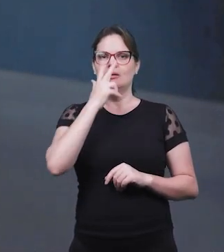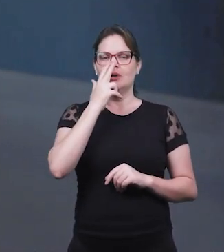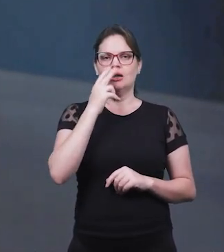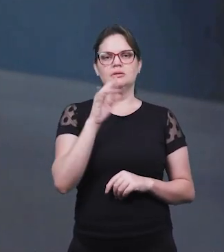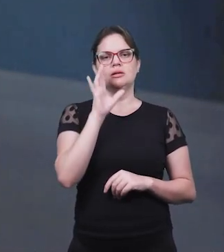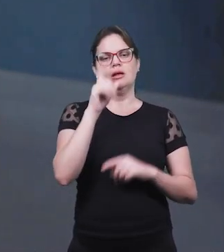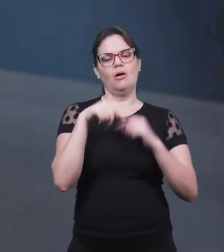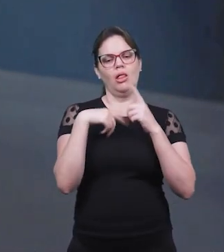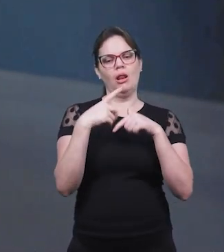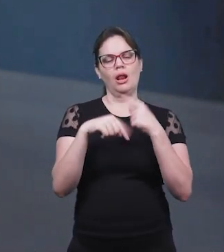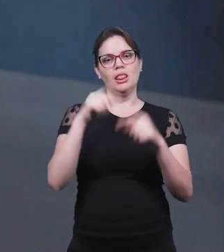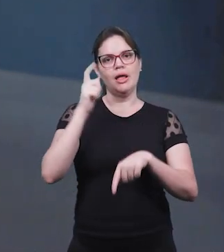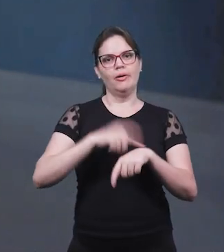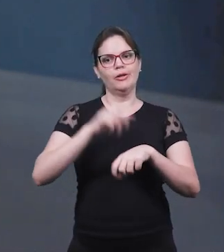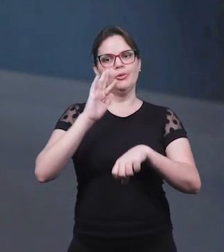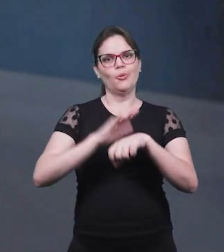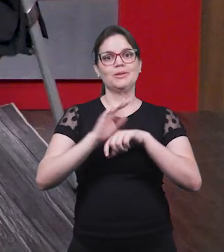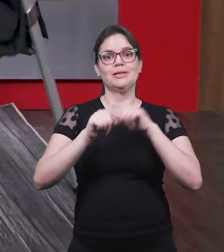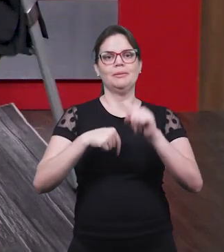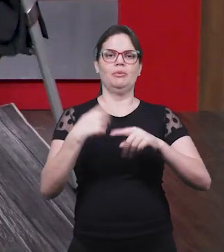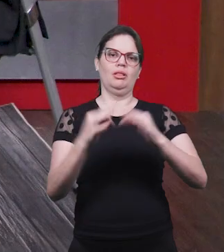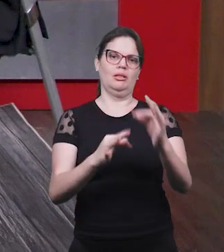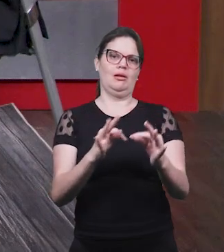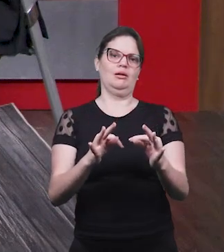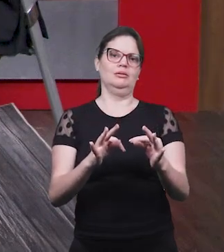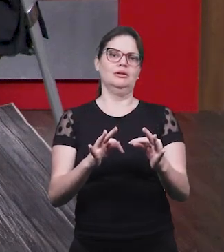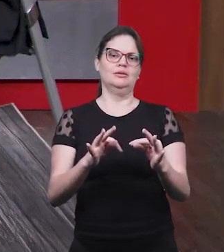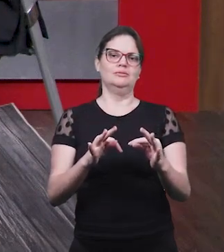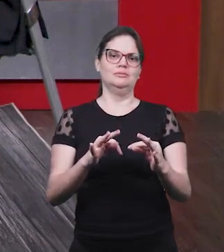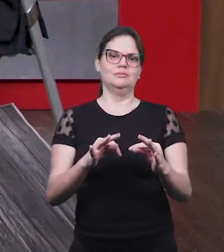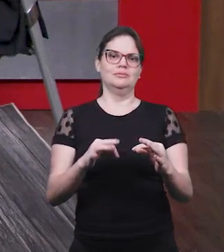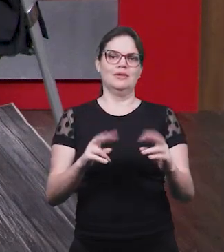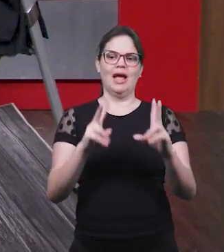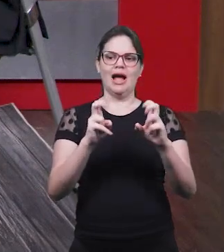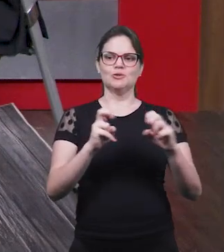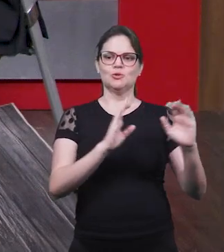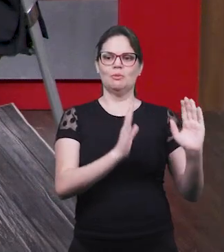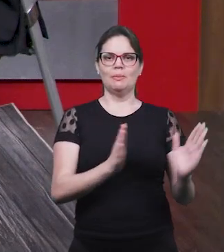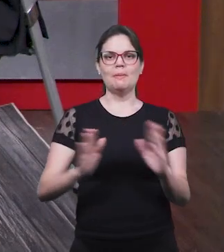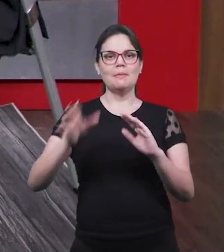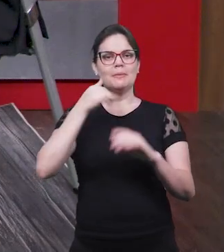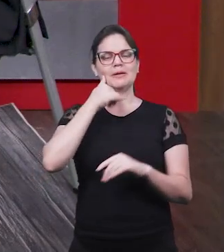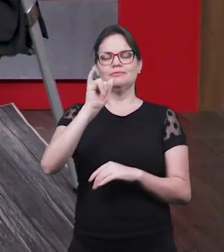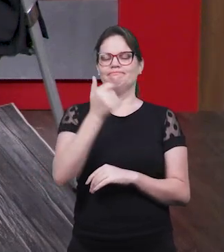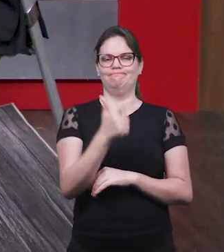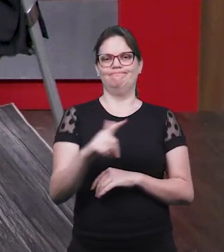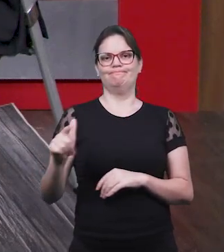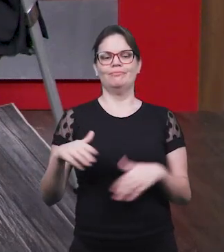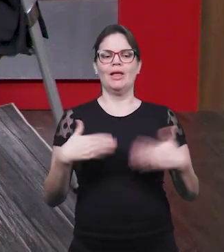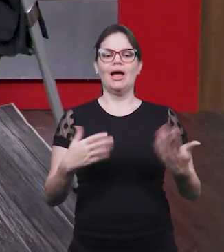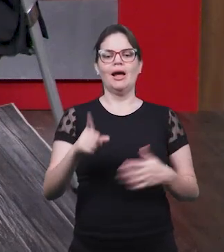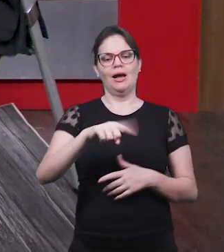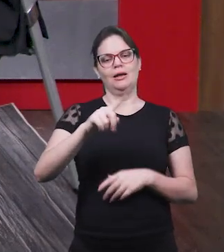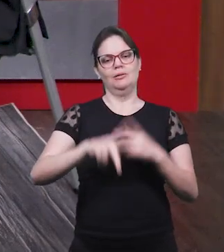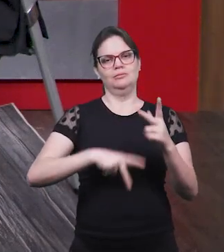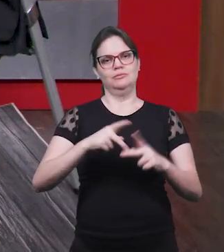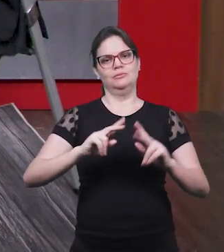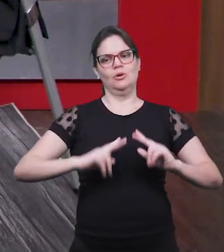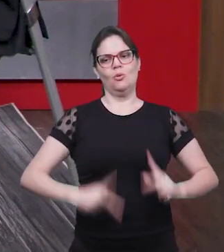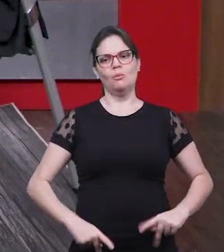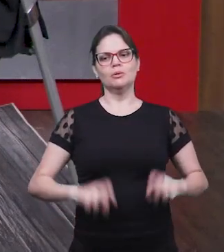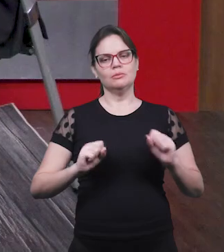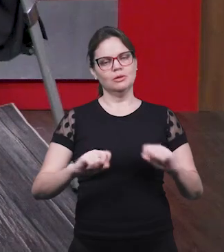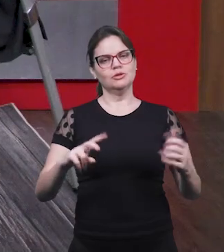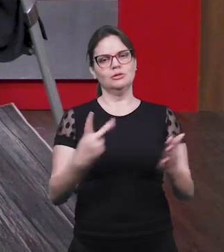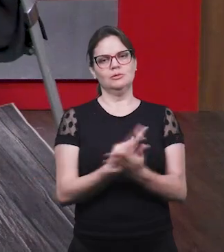10% da população. E isso acaba que deixando a população aí vulnerável.